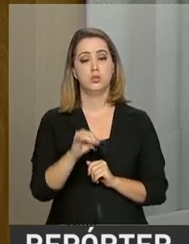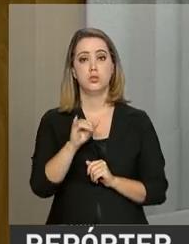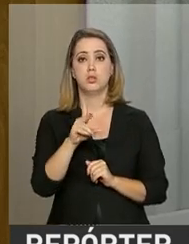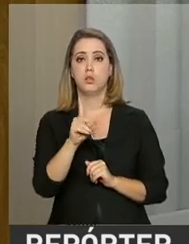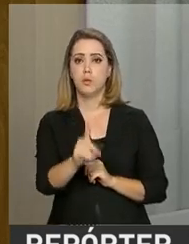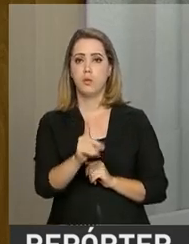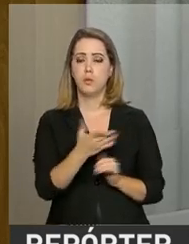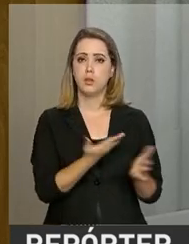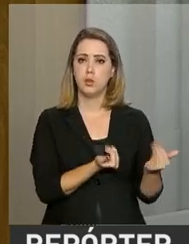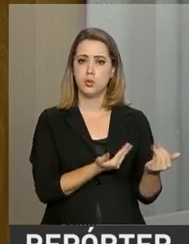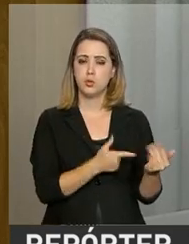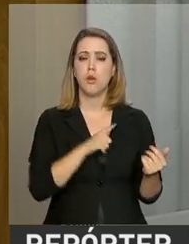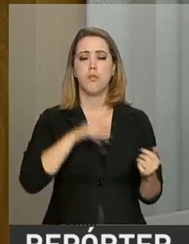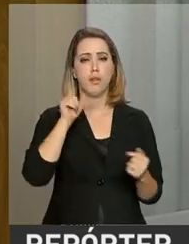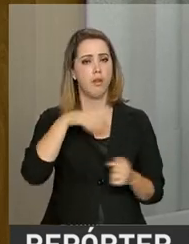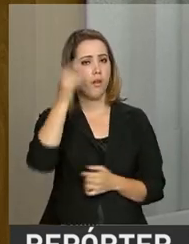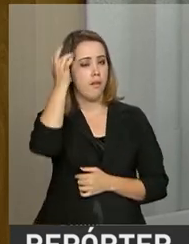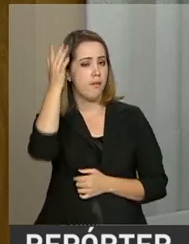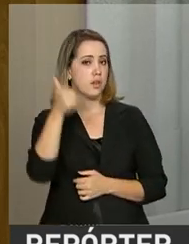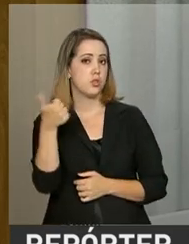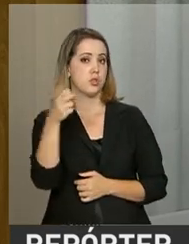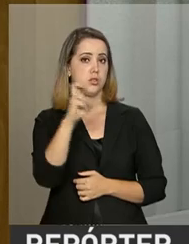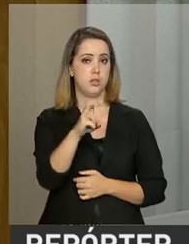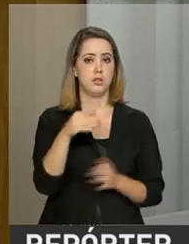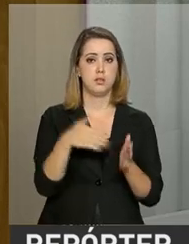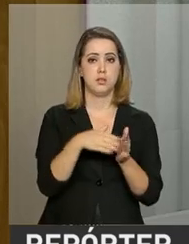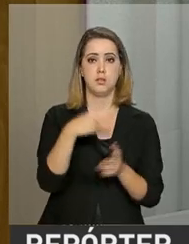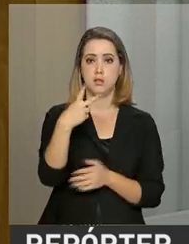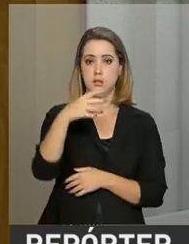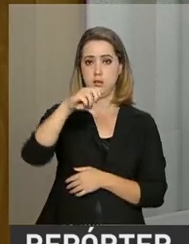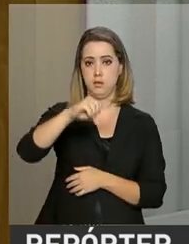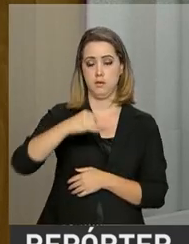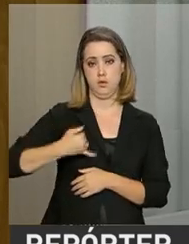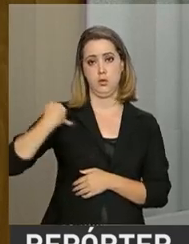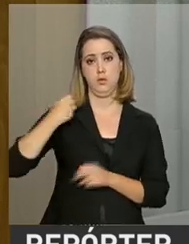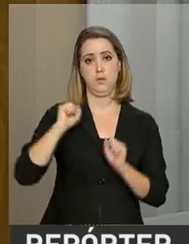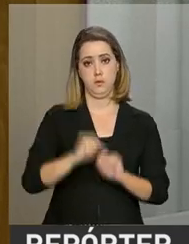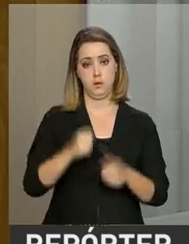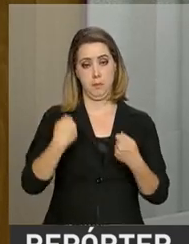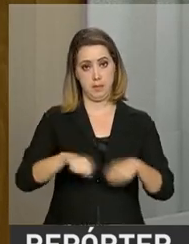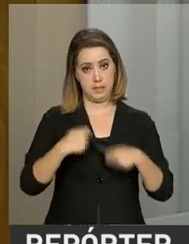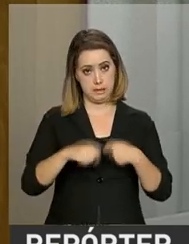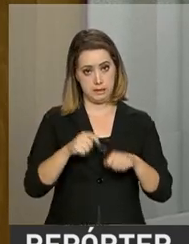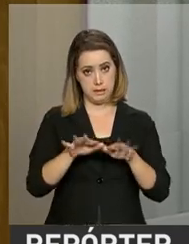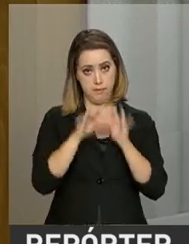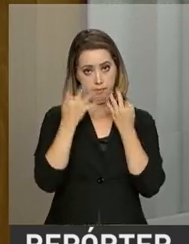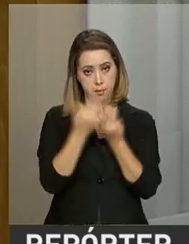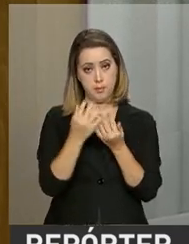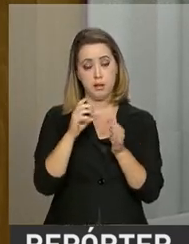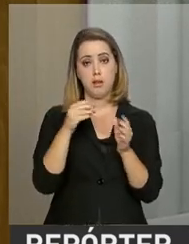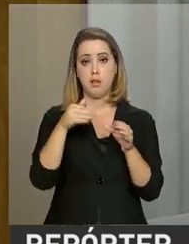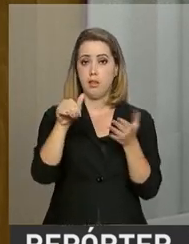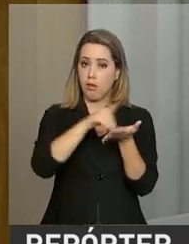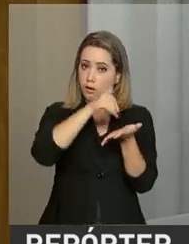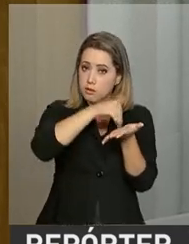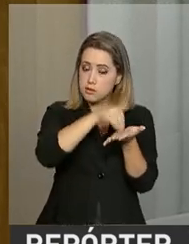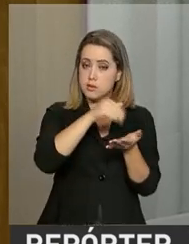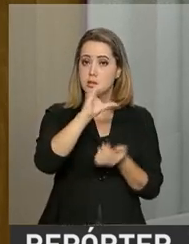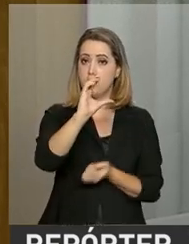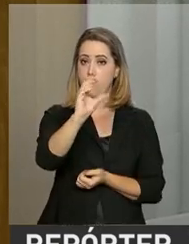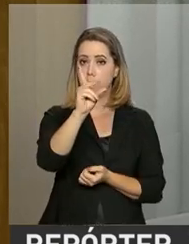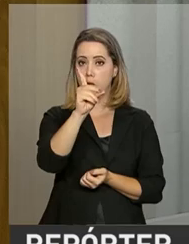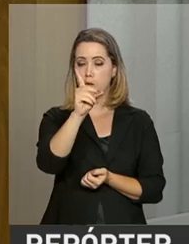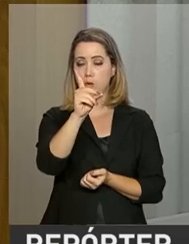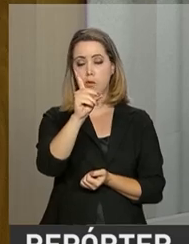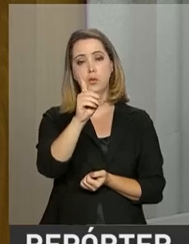fácil basta você ter de 15 a 29 anos e estar no CAD único que é o cadastro único de programas